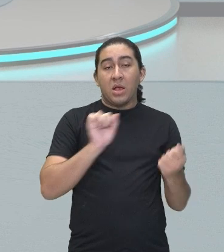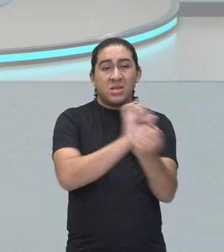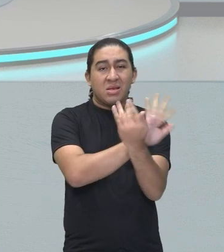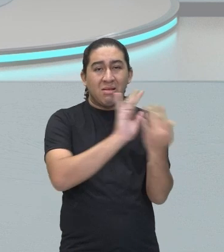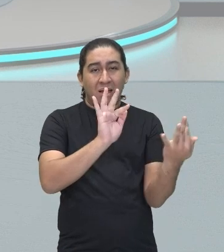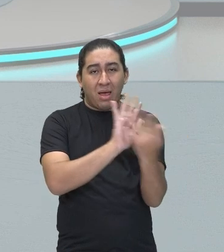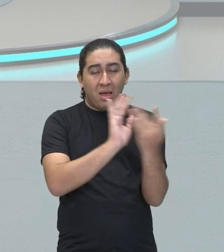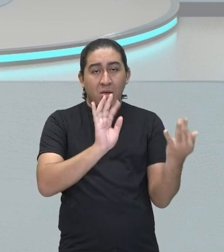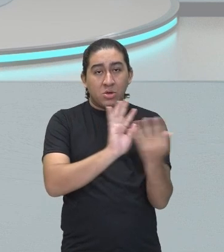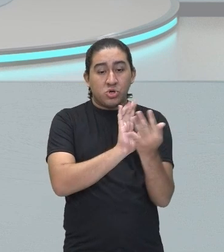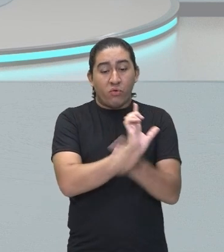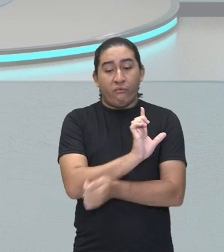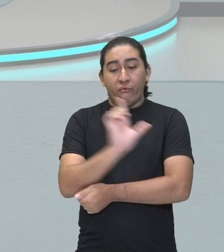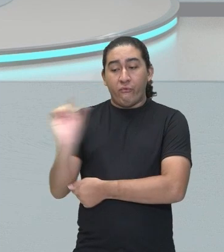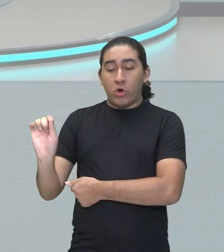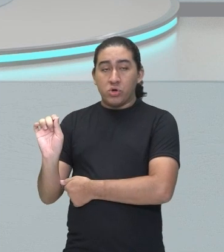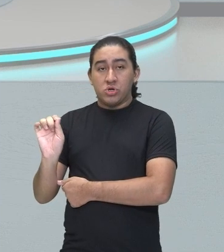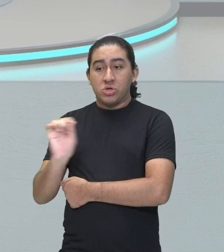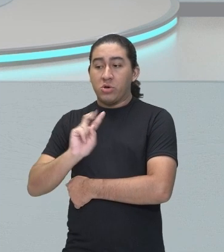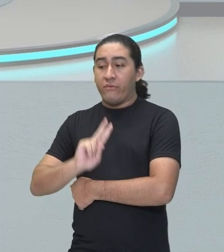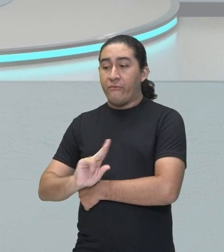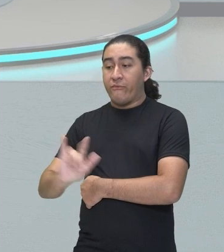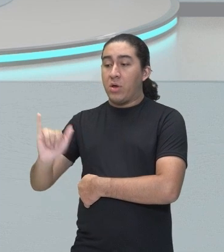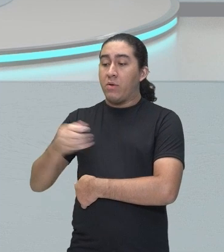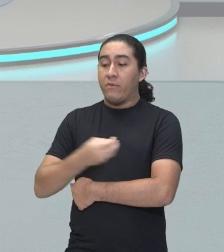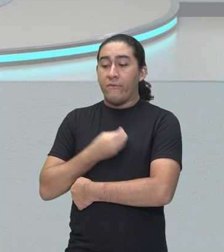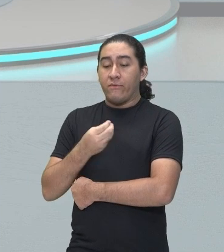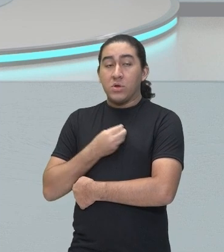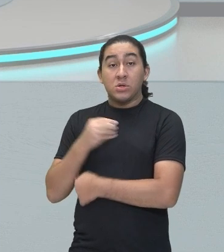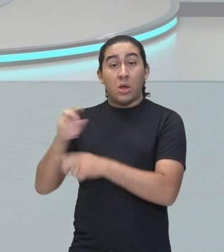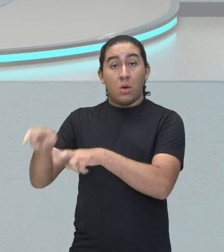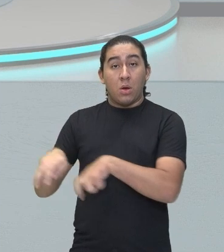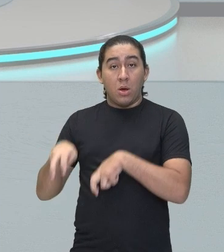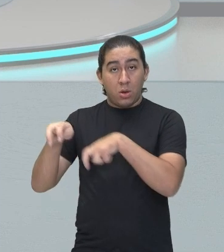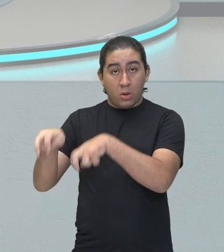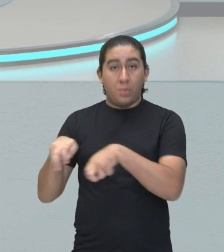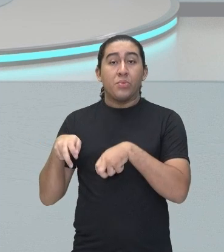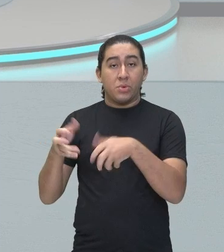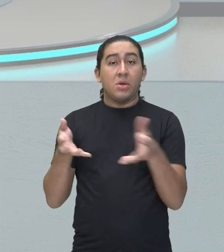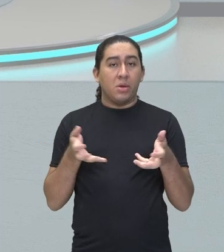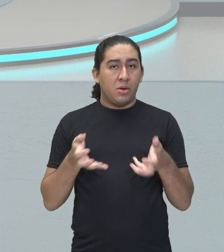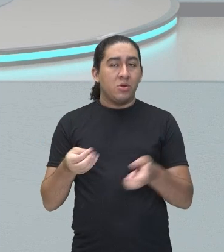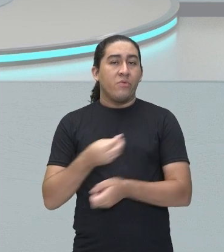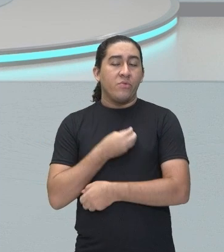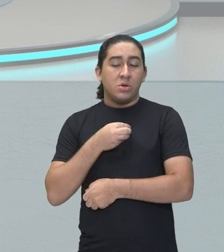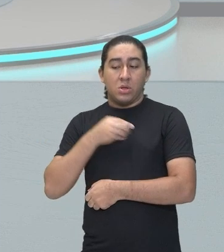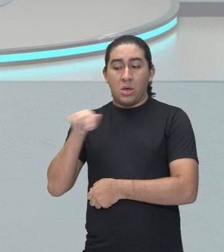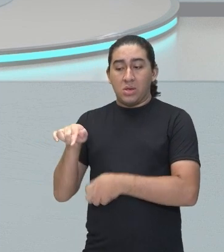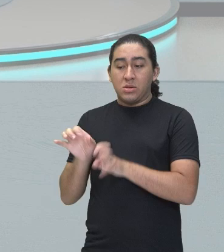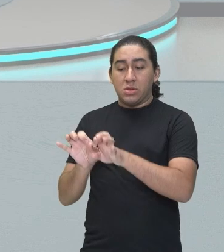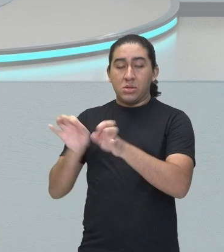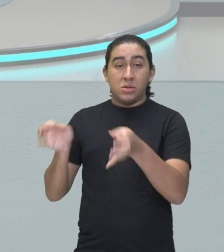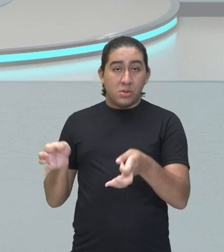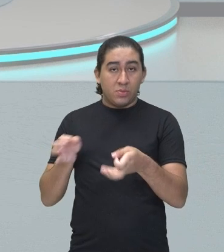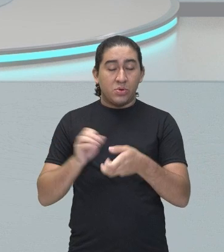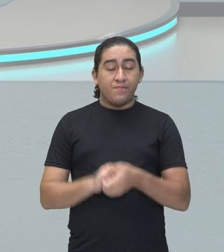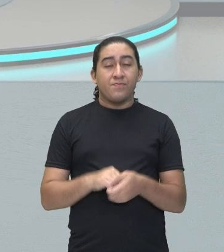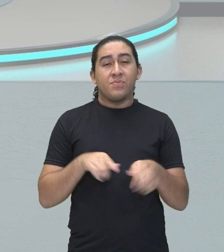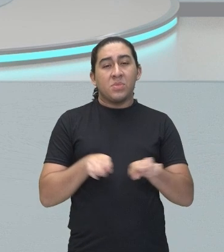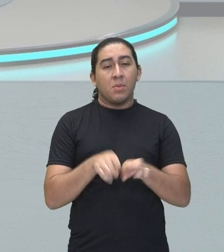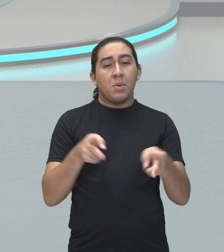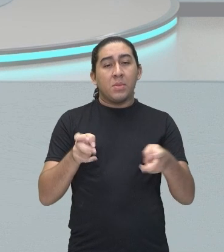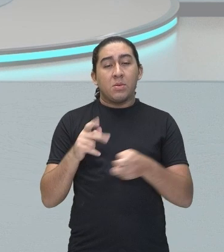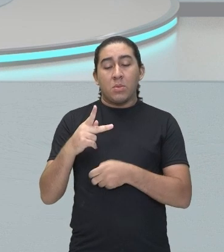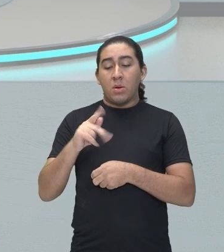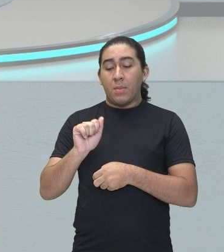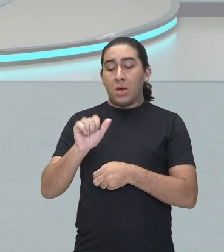Literalmente, eles não gostavam da cidade, eles queriam viver no campo. E nós vamos ver que o pastoralismo